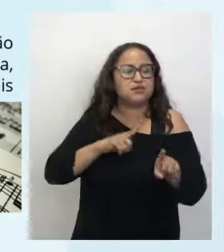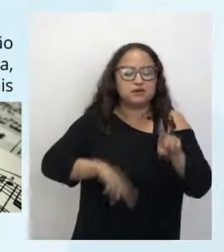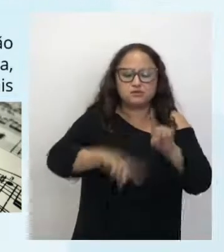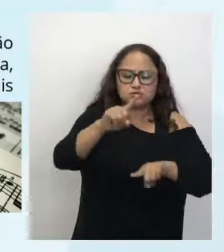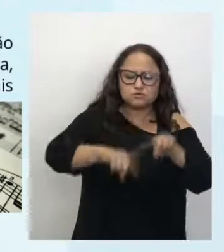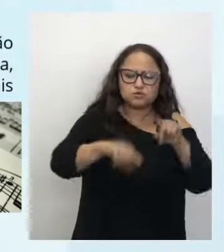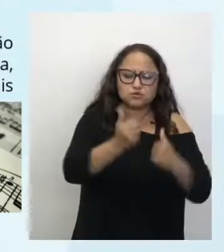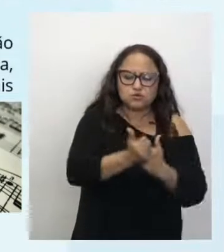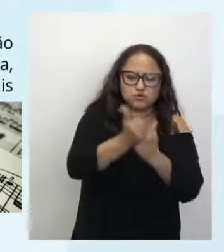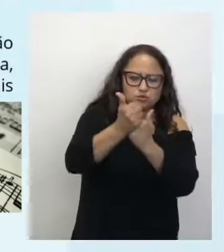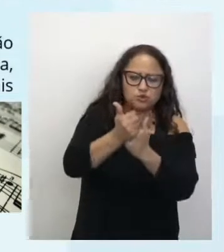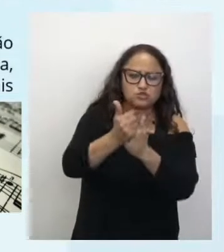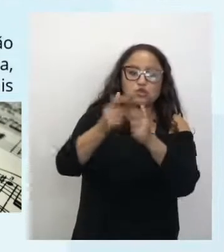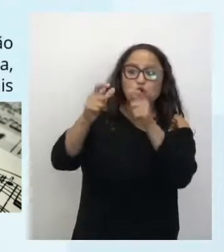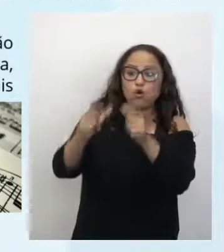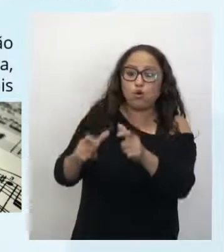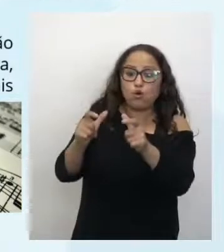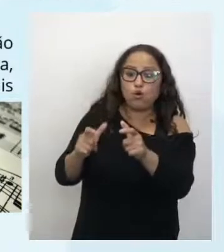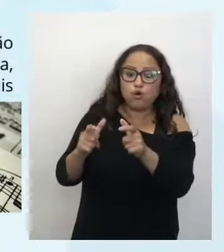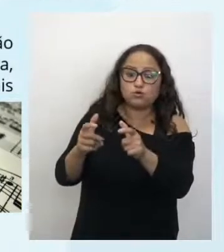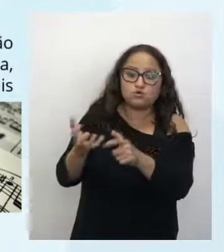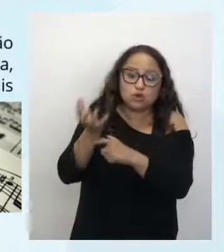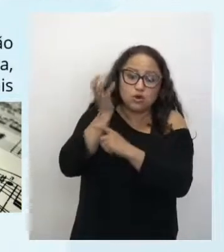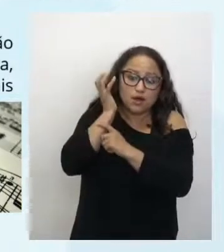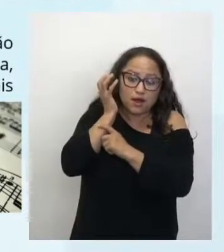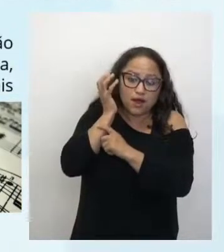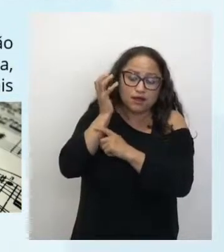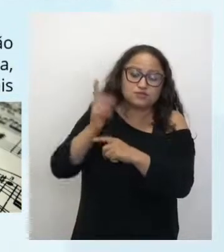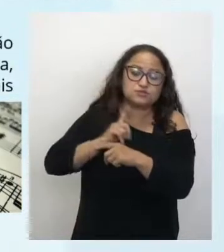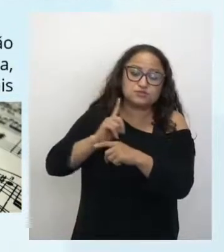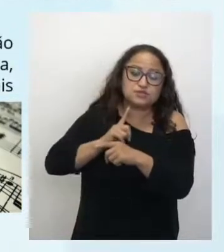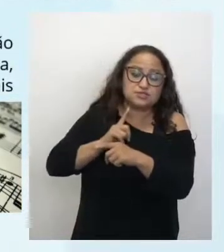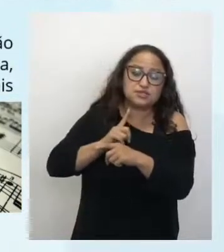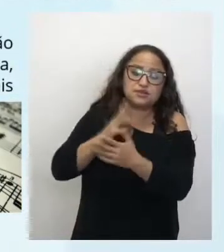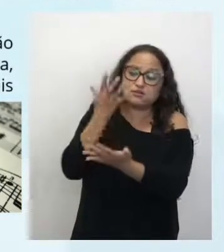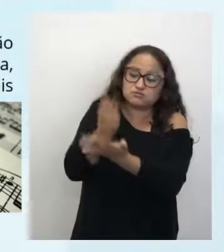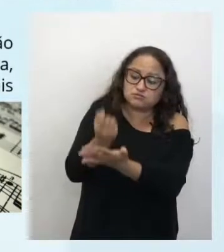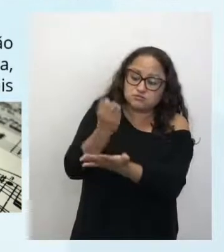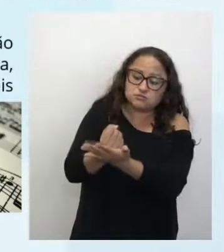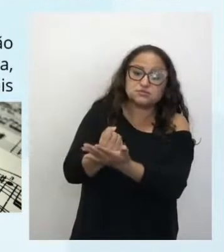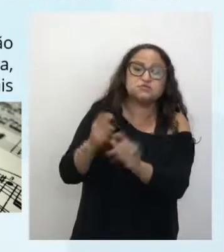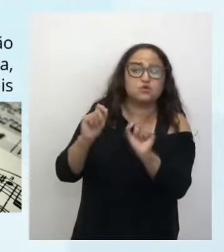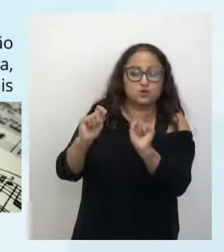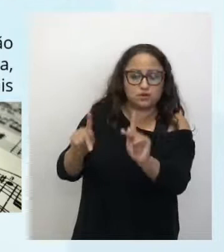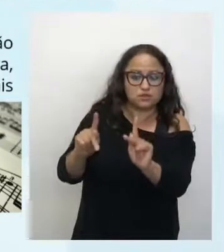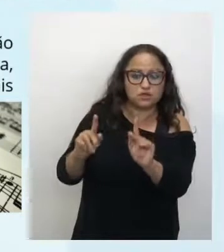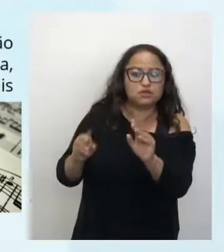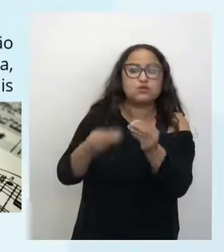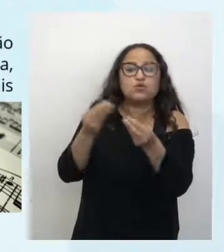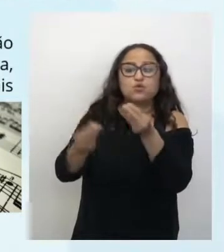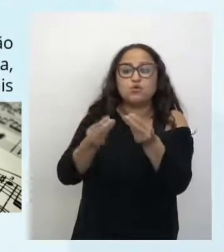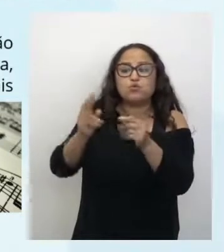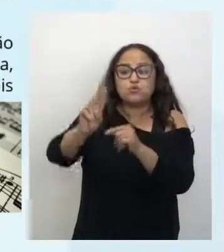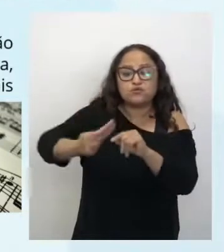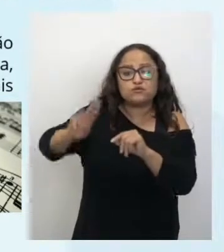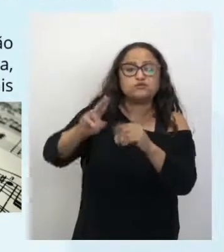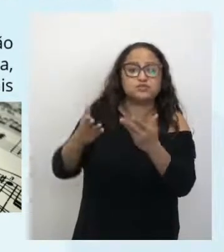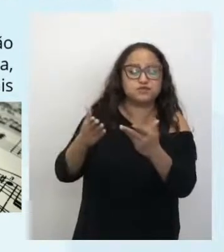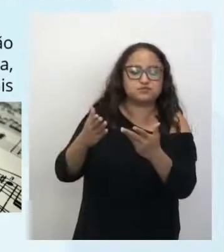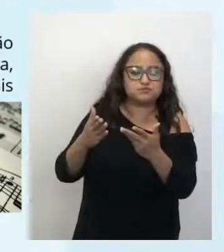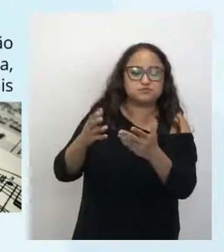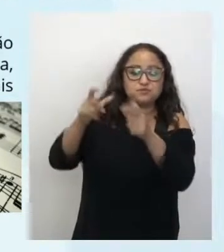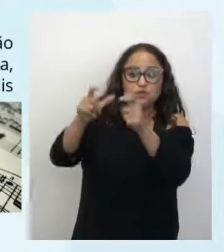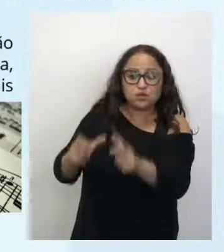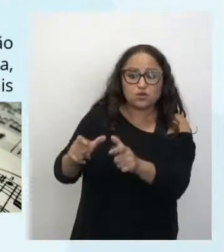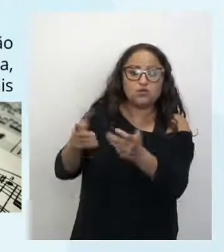suporte, ou seja, aonde eu vou gravar a minha música, aonde a minha música vai ficar registrada. né? Sobre que suporte eu vou colocar a minha música?